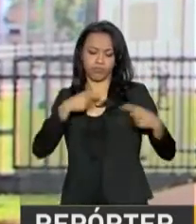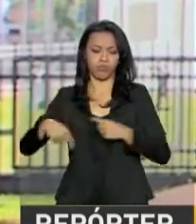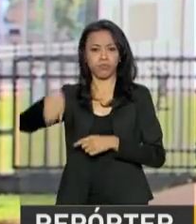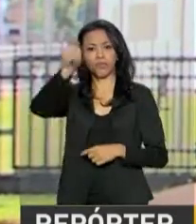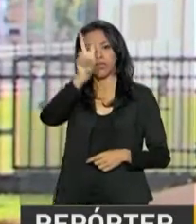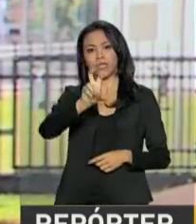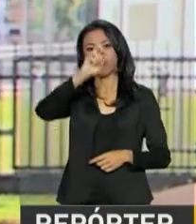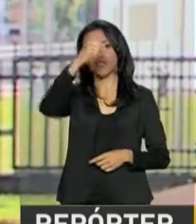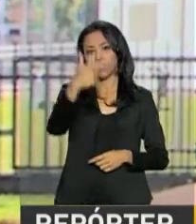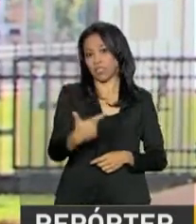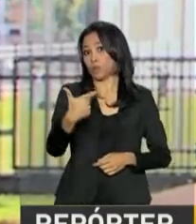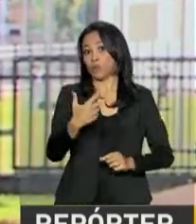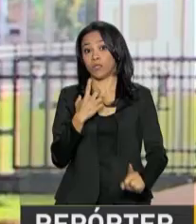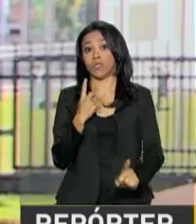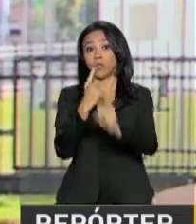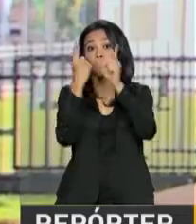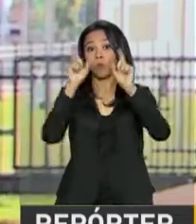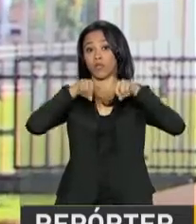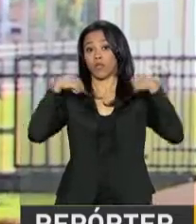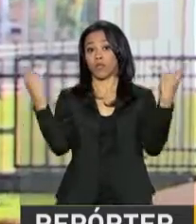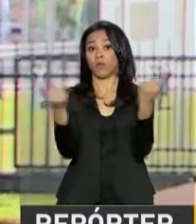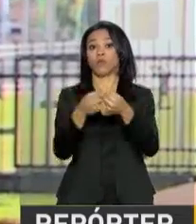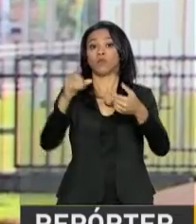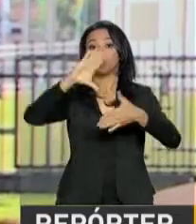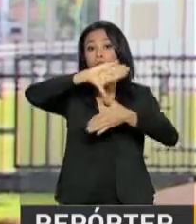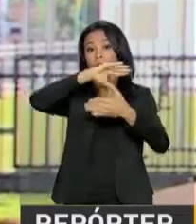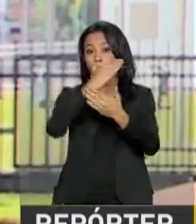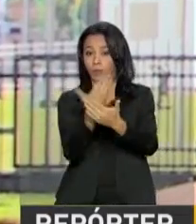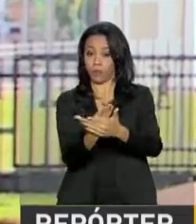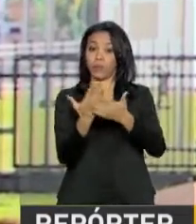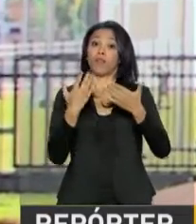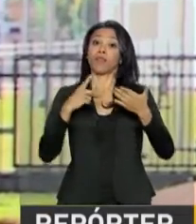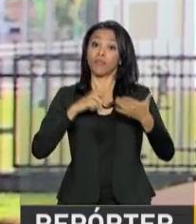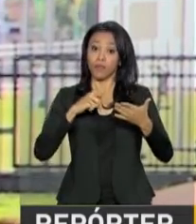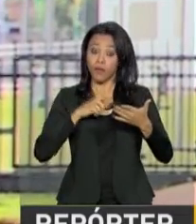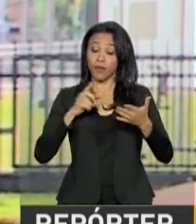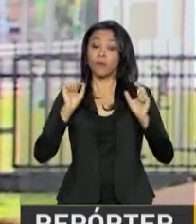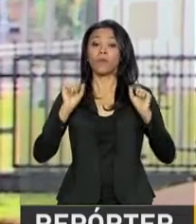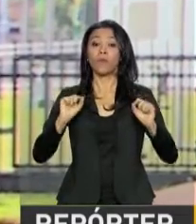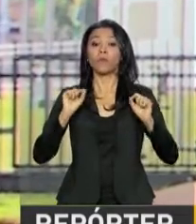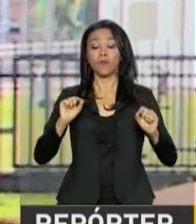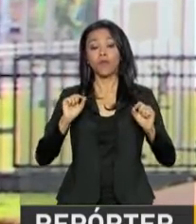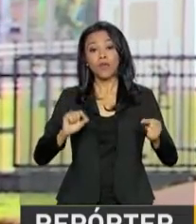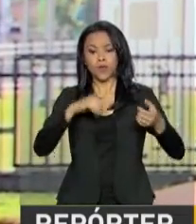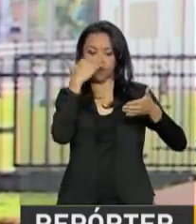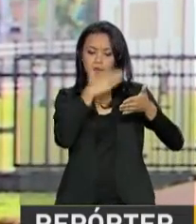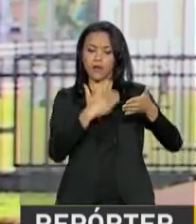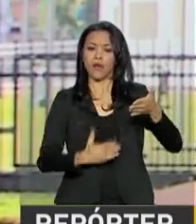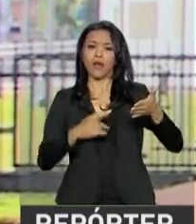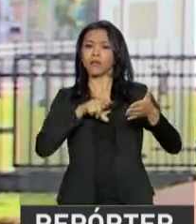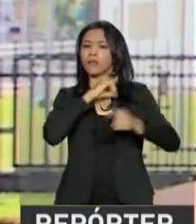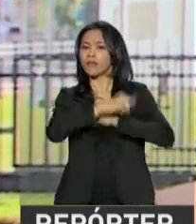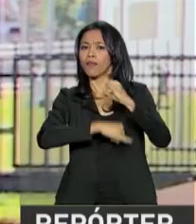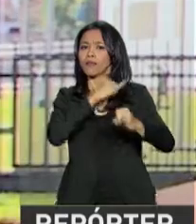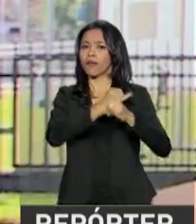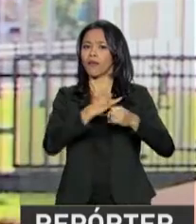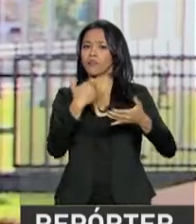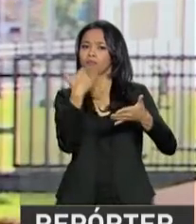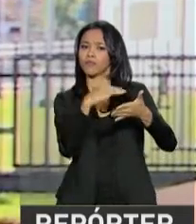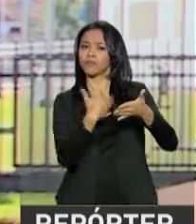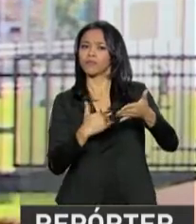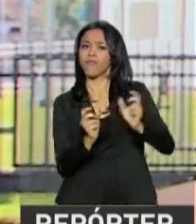52ª cúpula de presidentes do mercosul e está a adoção de uma agenda digital para tratar de comércio